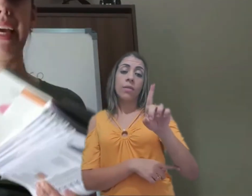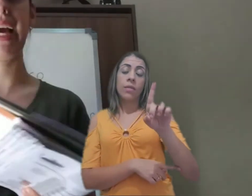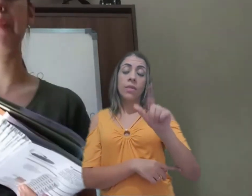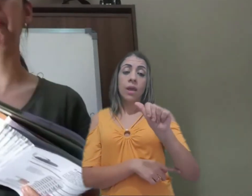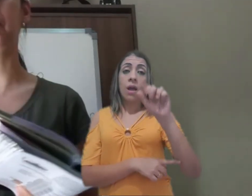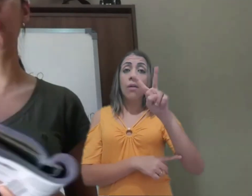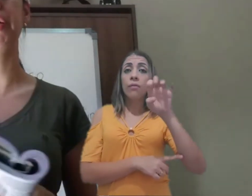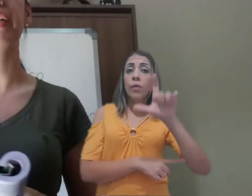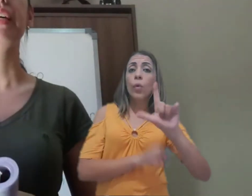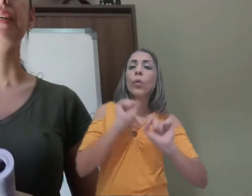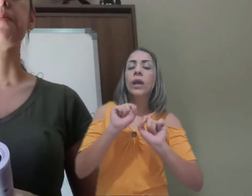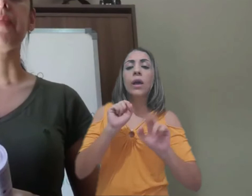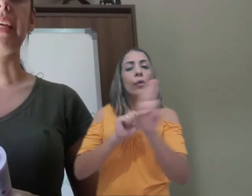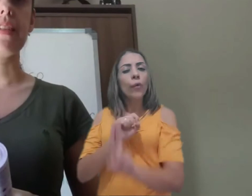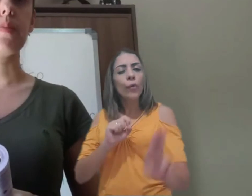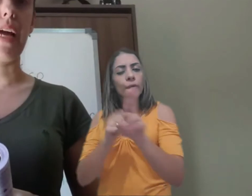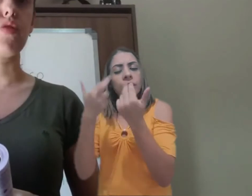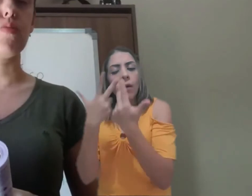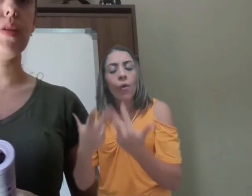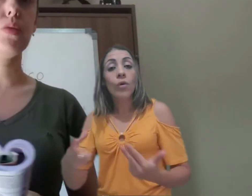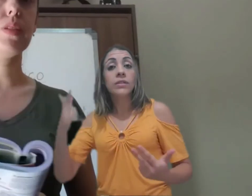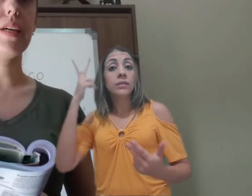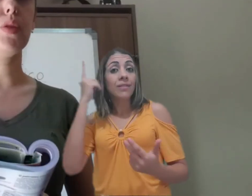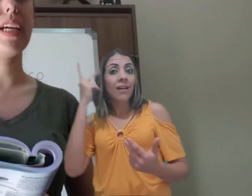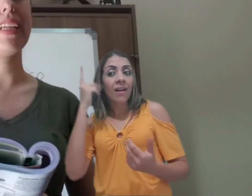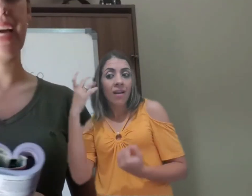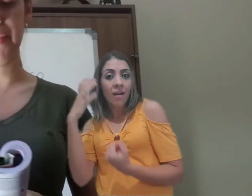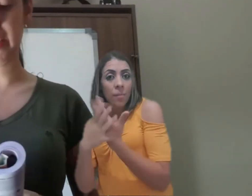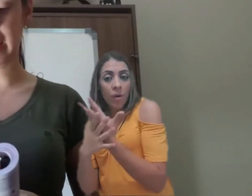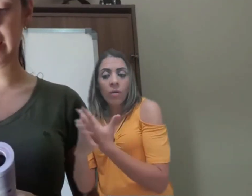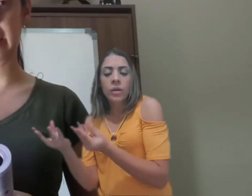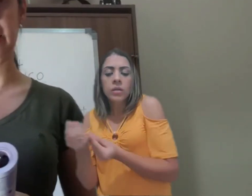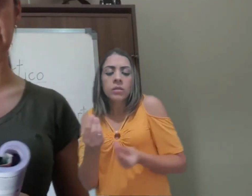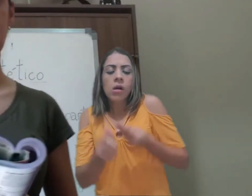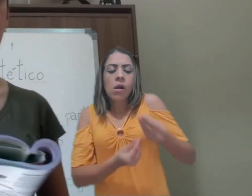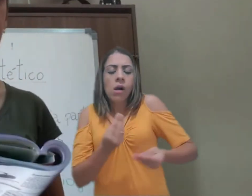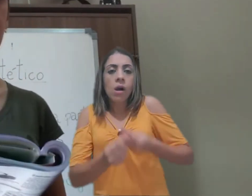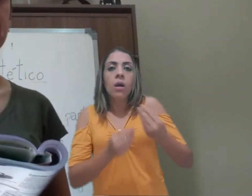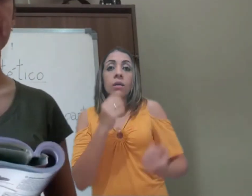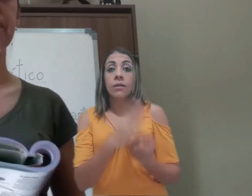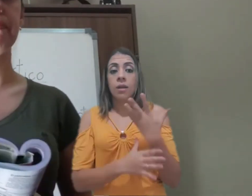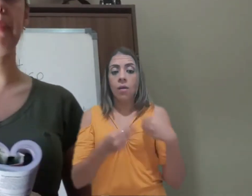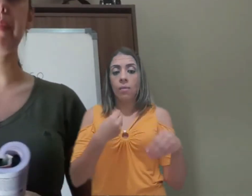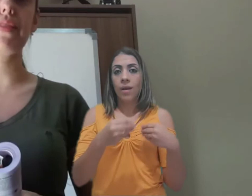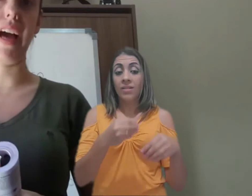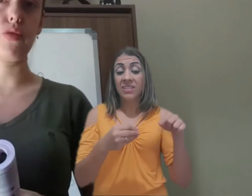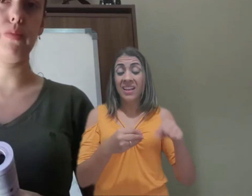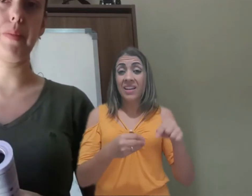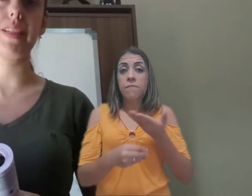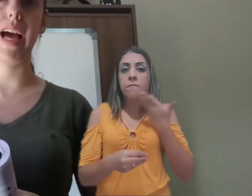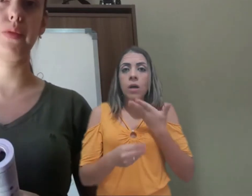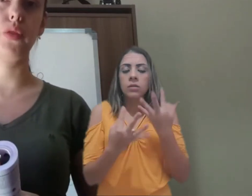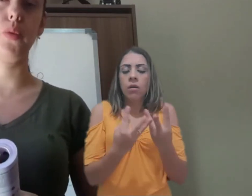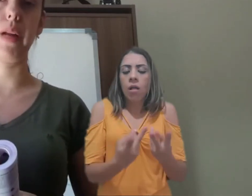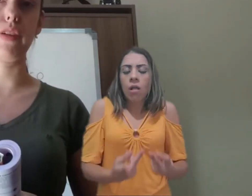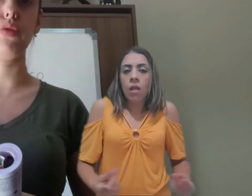cana-de-açúcar, beterraba, mamona. E esses plásticos biodegradáveis, eles se decompõem, né? Bem mais fácil, bem